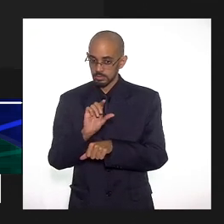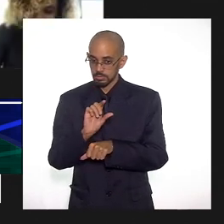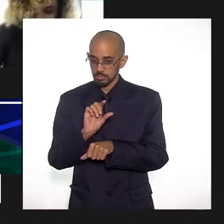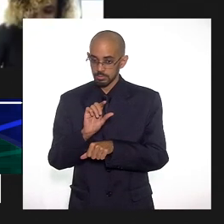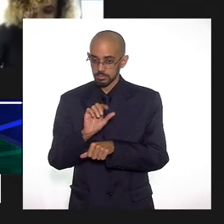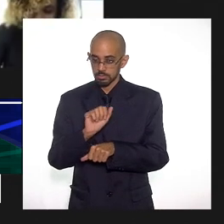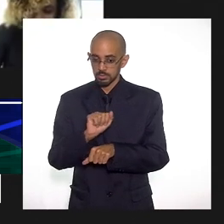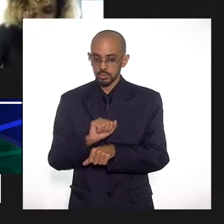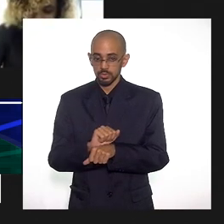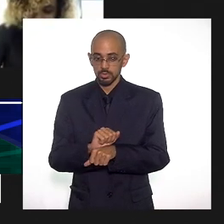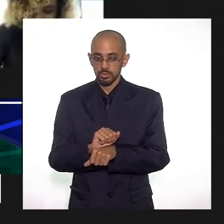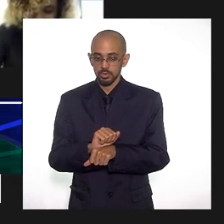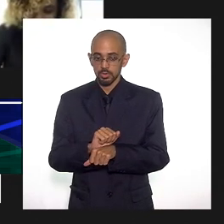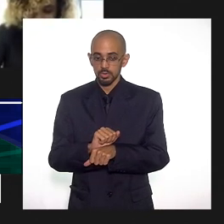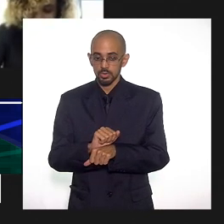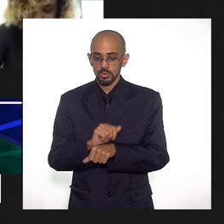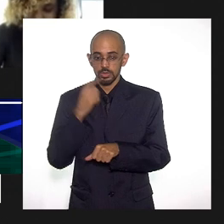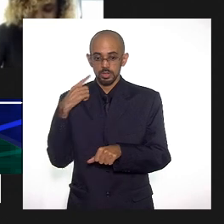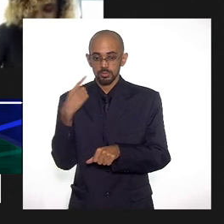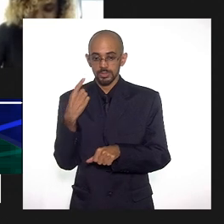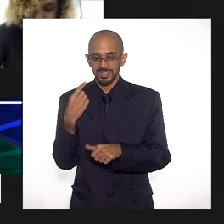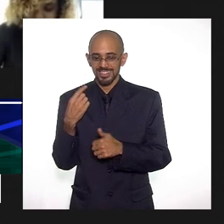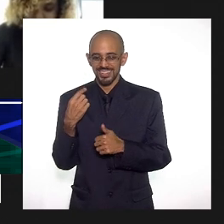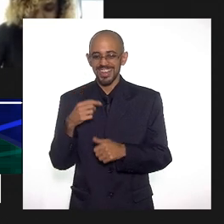Deputado Alexandre Freitas, quer a coautoria, não?